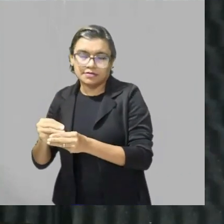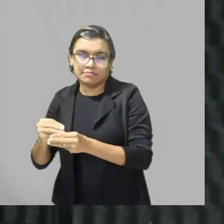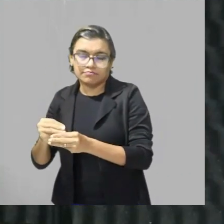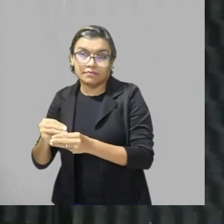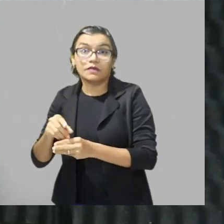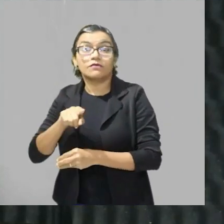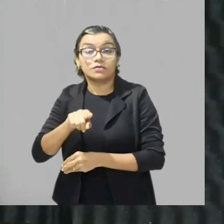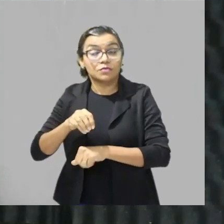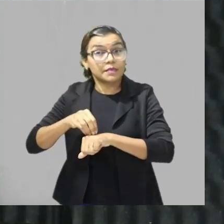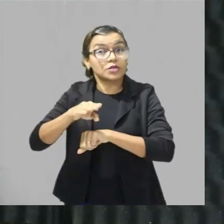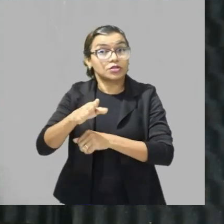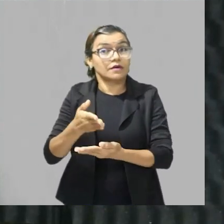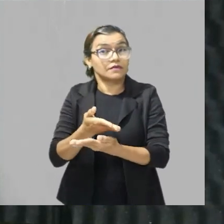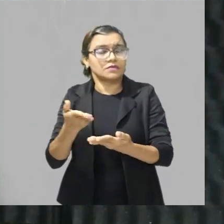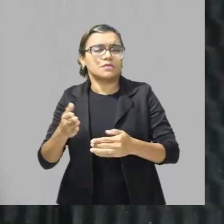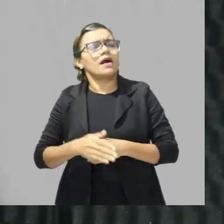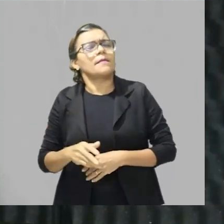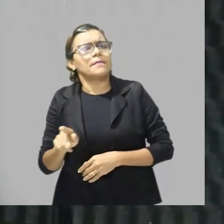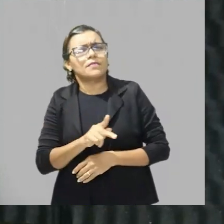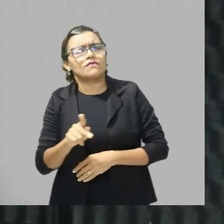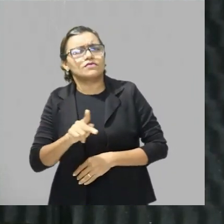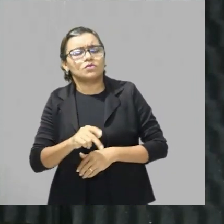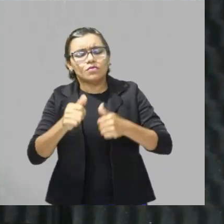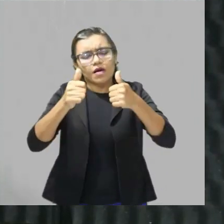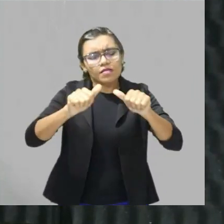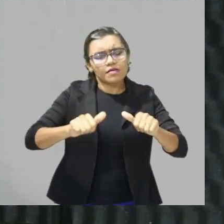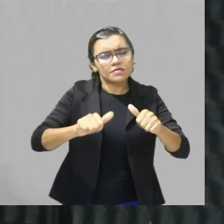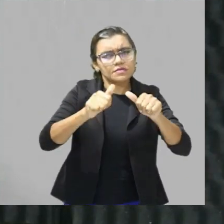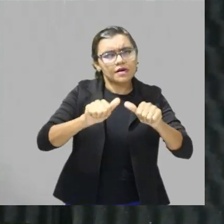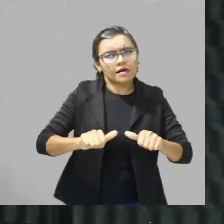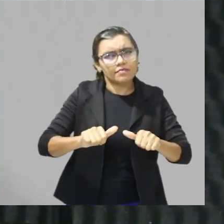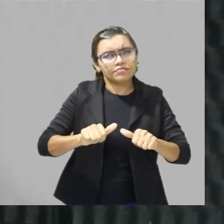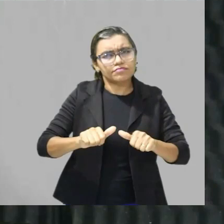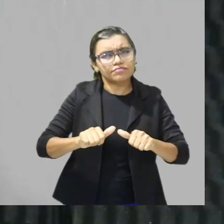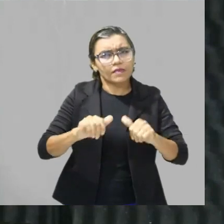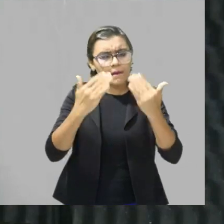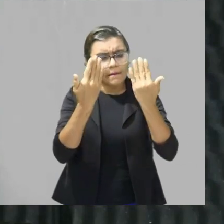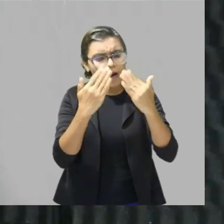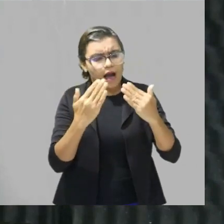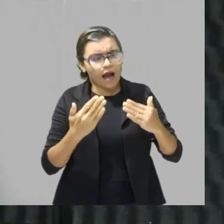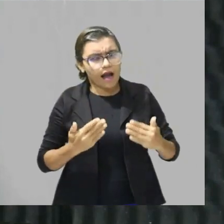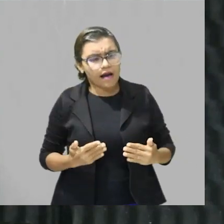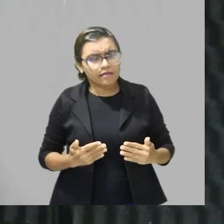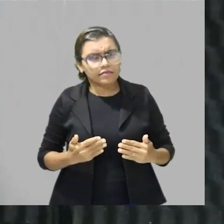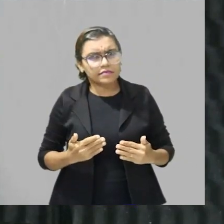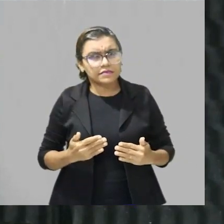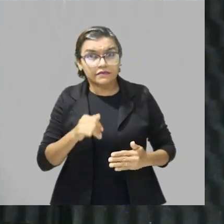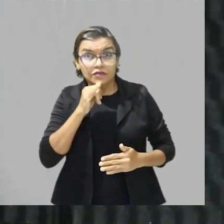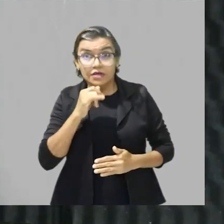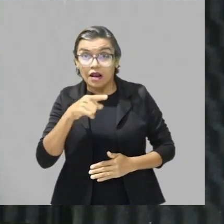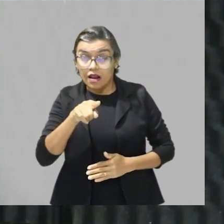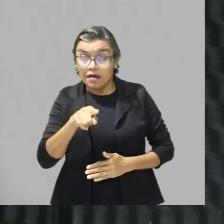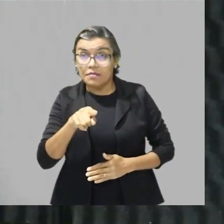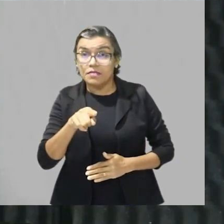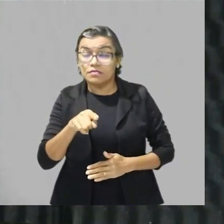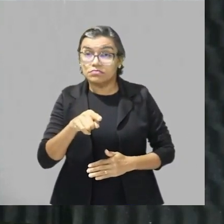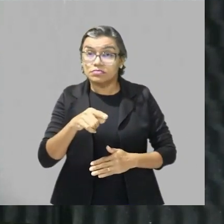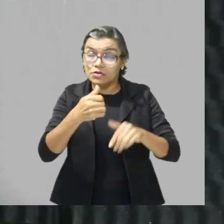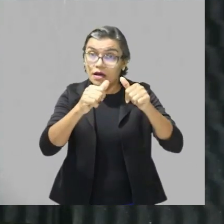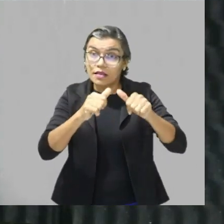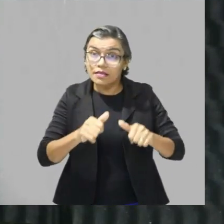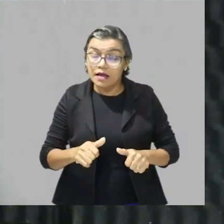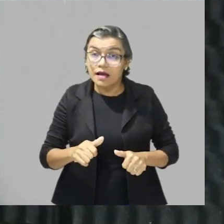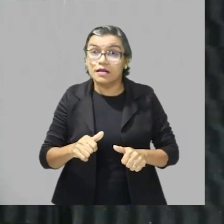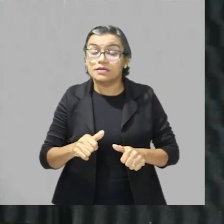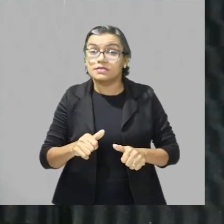para vocês Professor aí analisar Olha você lembra de análise sintática análise sintática